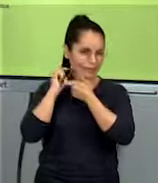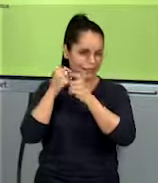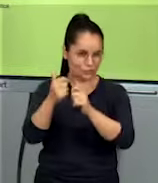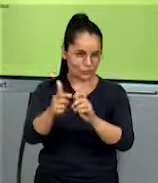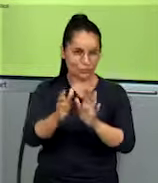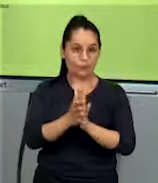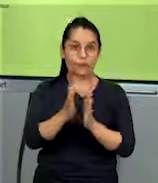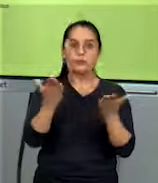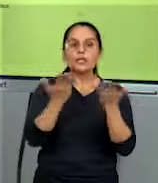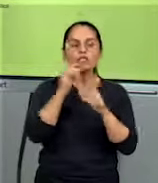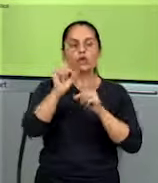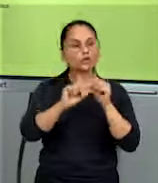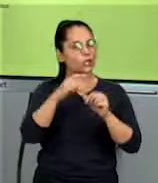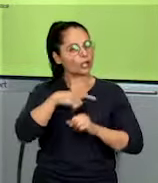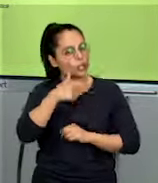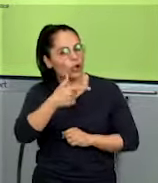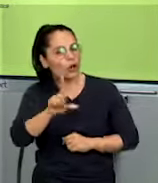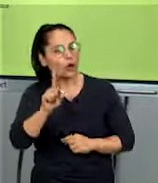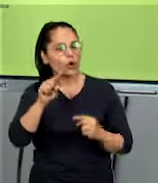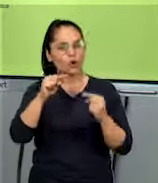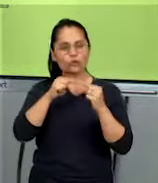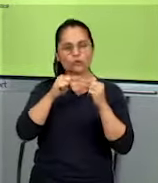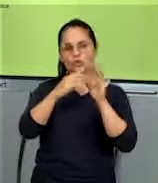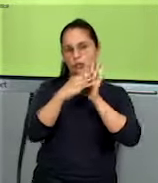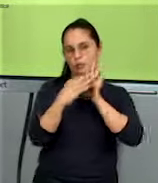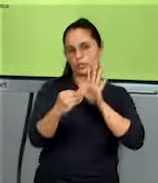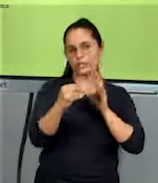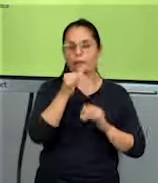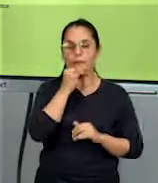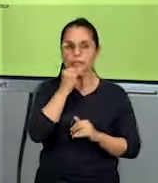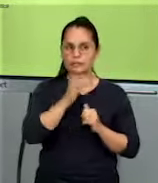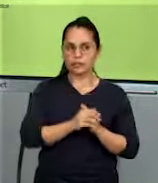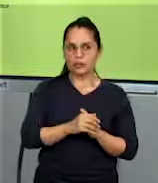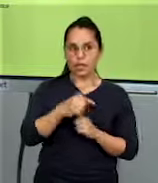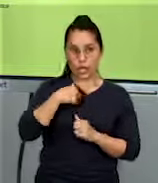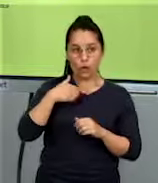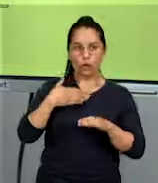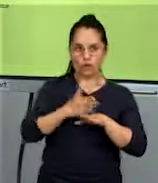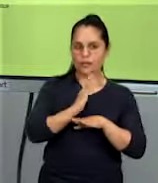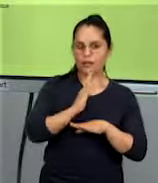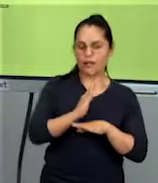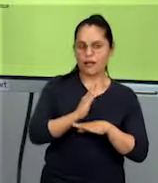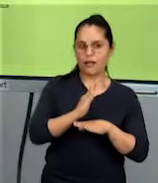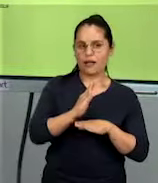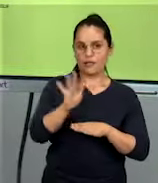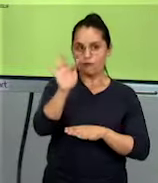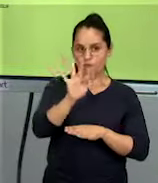tradicionais. Mas hoje em dia a gente tem outros modelos de calourada. Por exemplo, quando eu passei